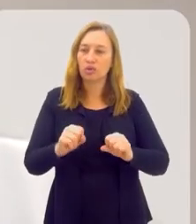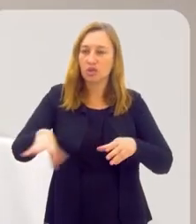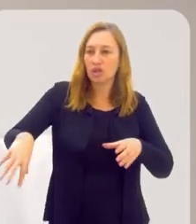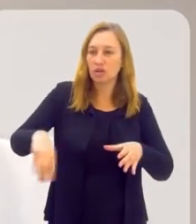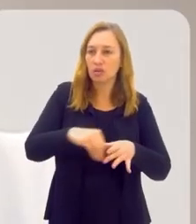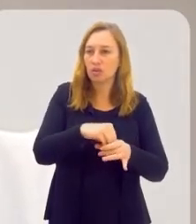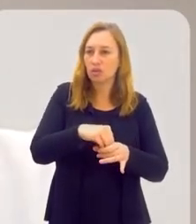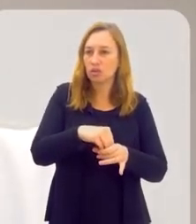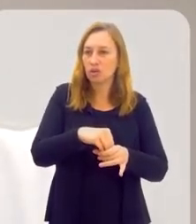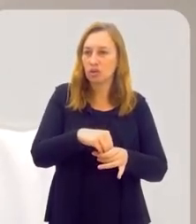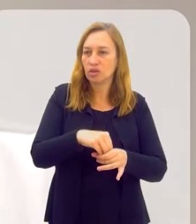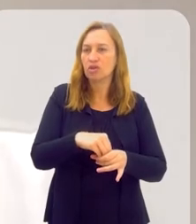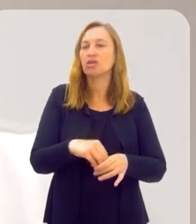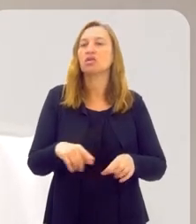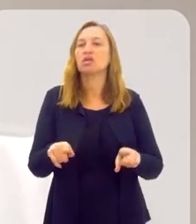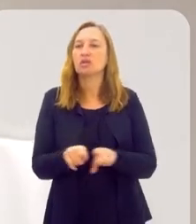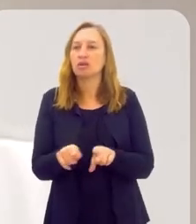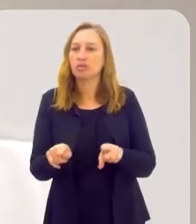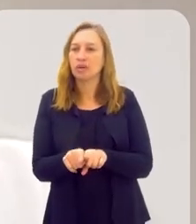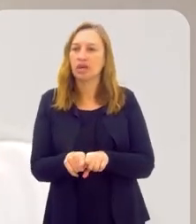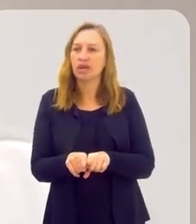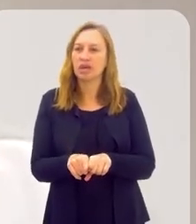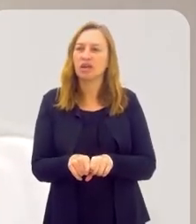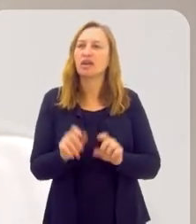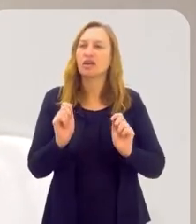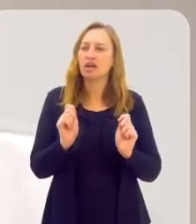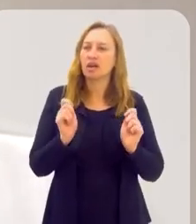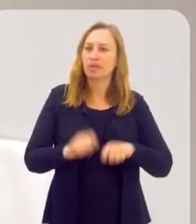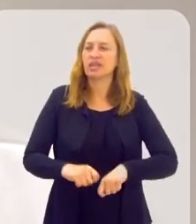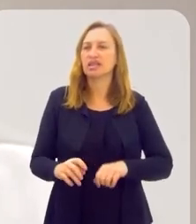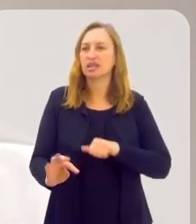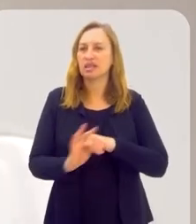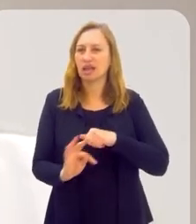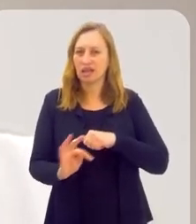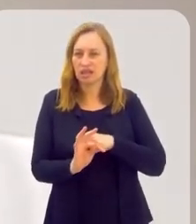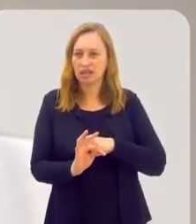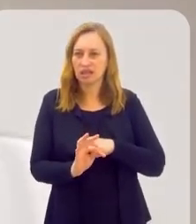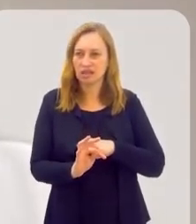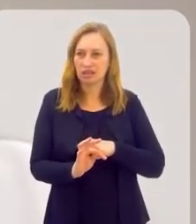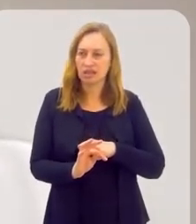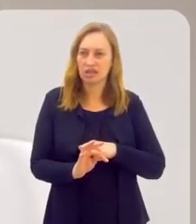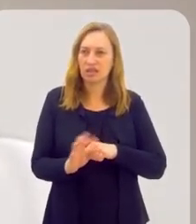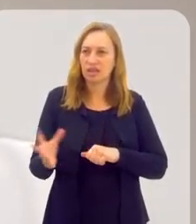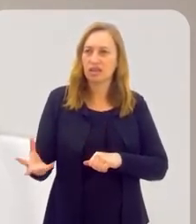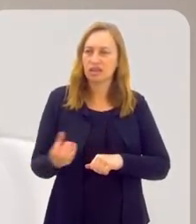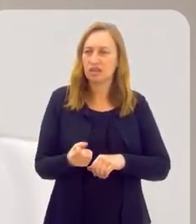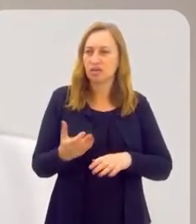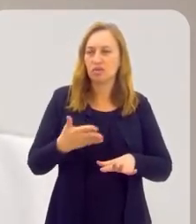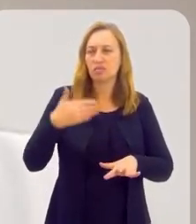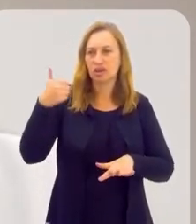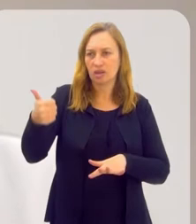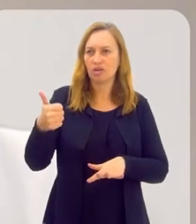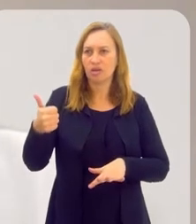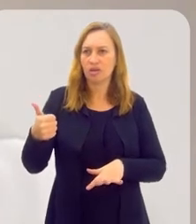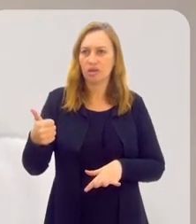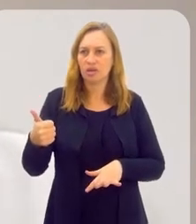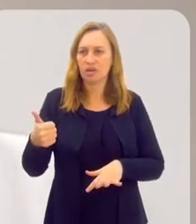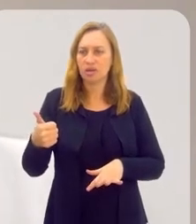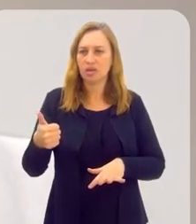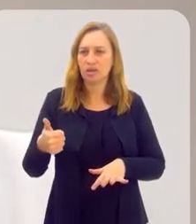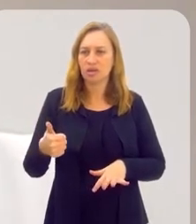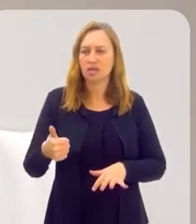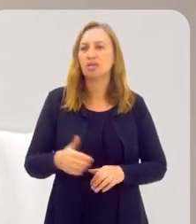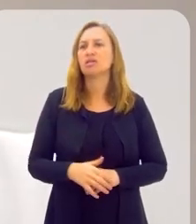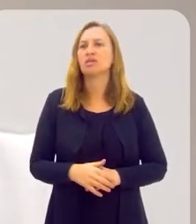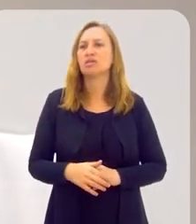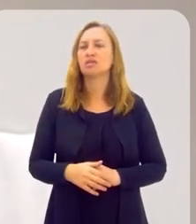poder incluir, mas depois também e consequentemente uma capacidade técnica de perceber as melhores ferramentas e de poder